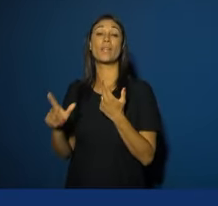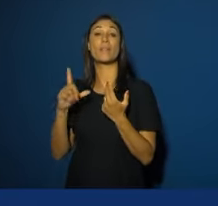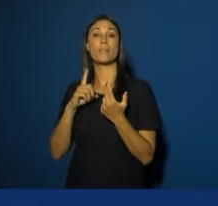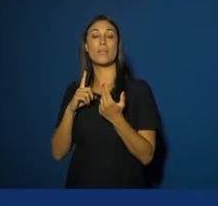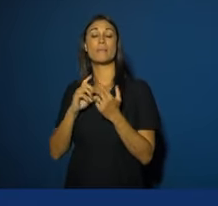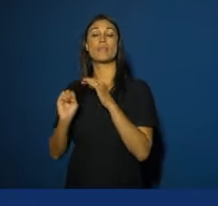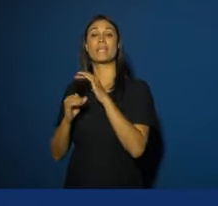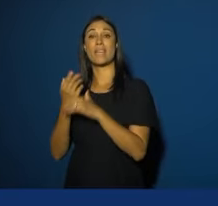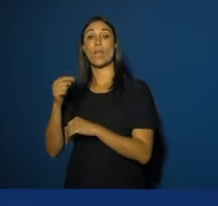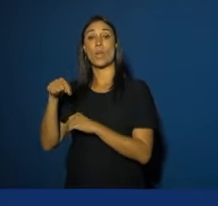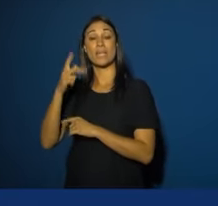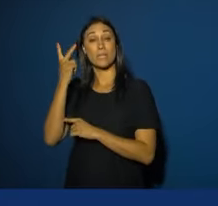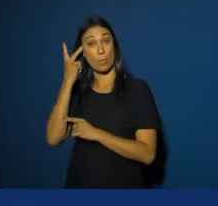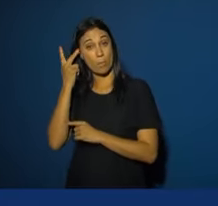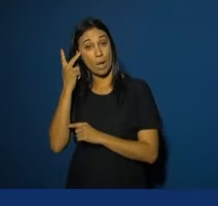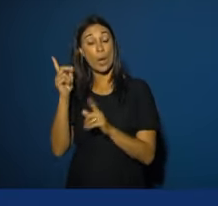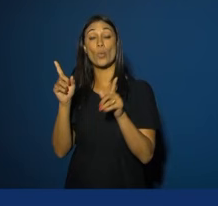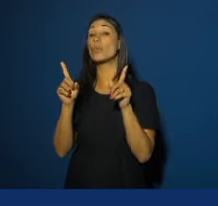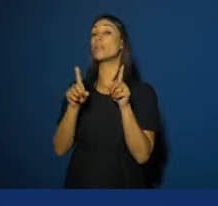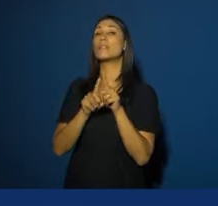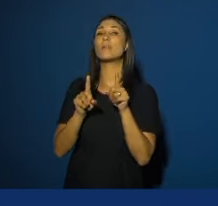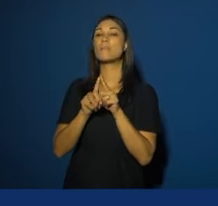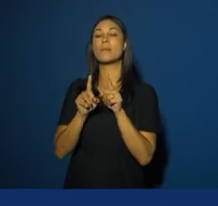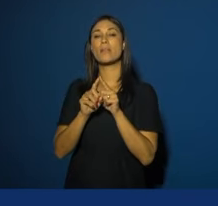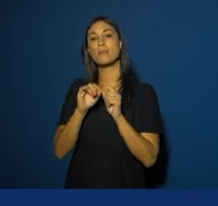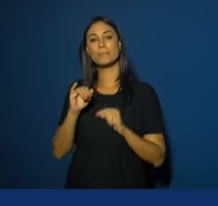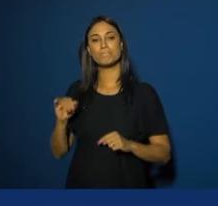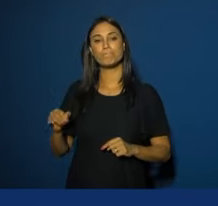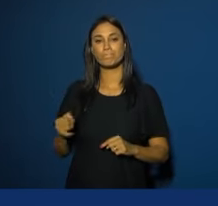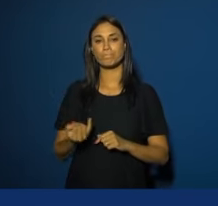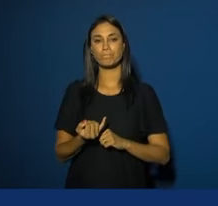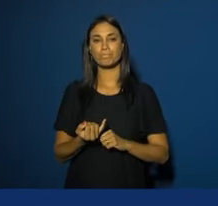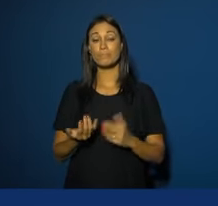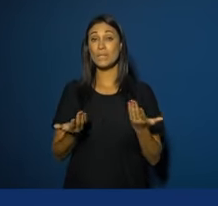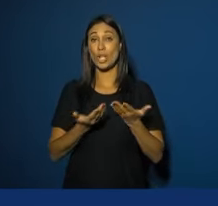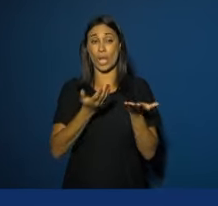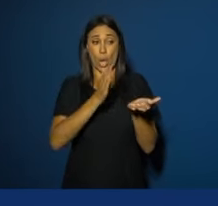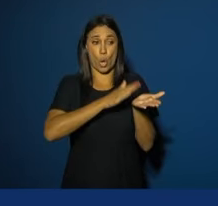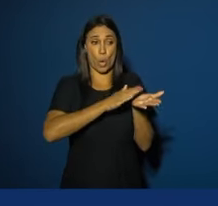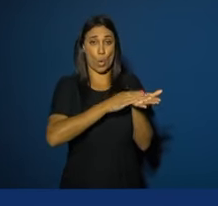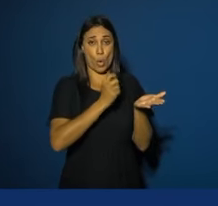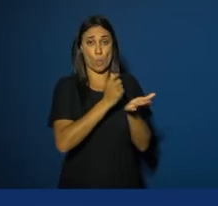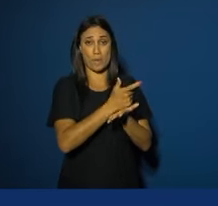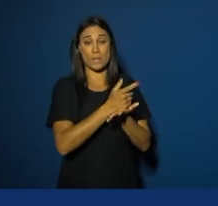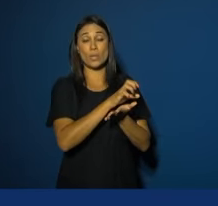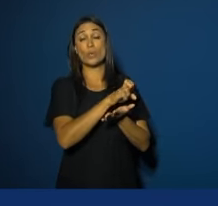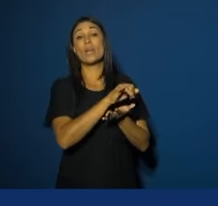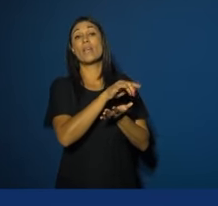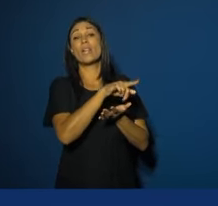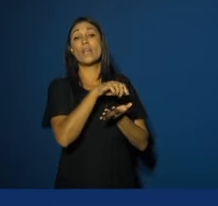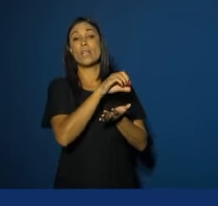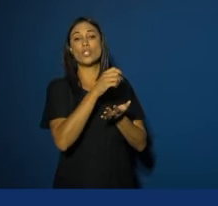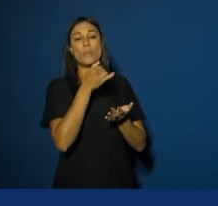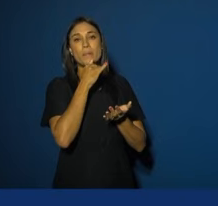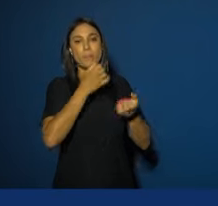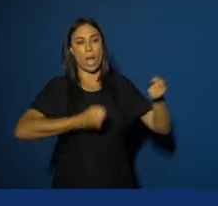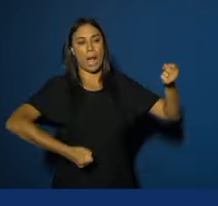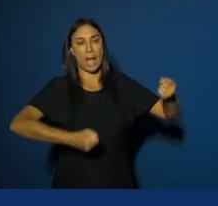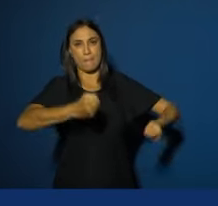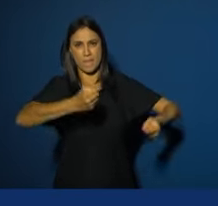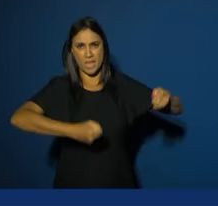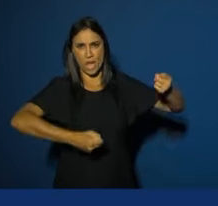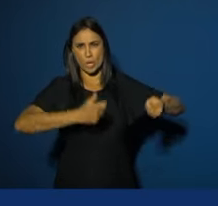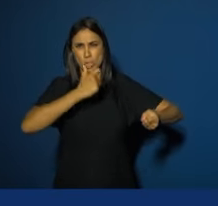estos implementando em São Paulo a Rio Minas vai implementar e a cobrança do suspenso do camão é cheio muitos camiões